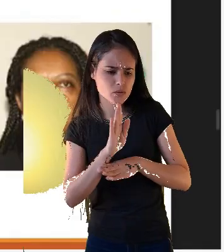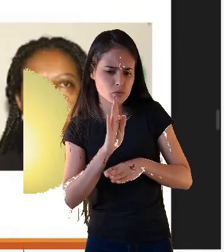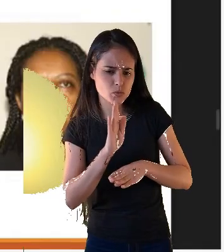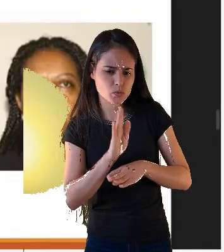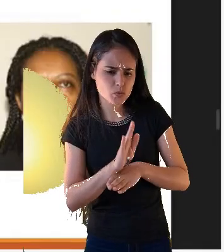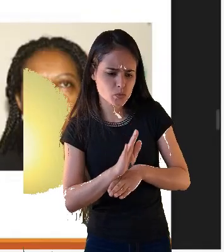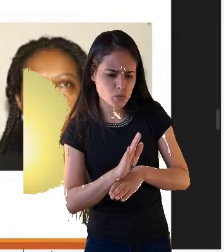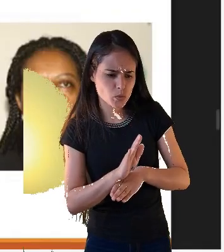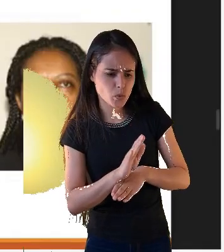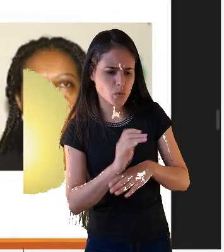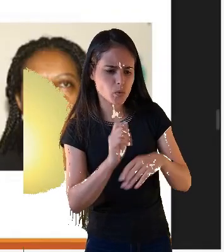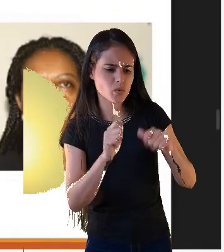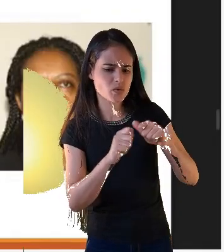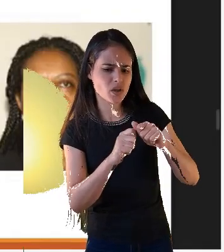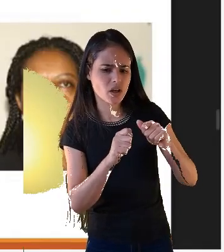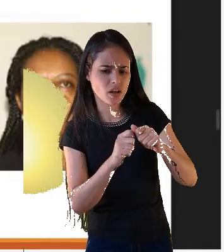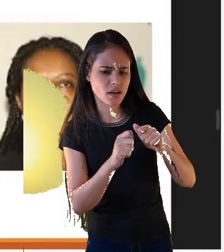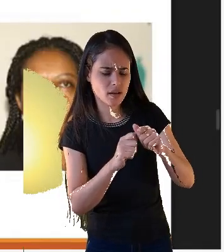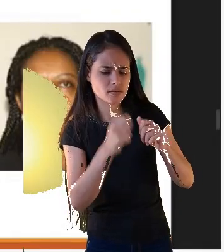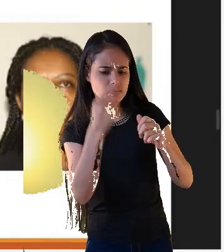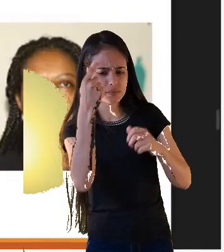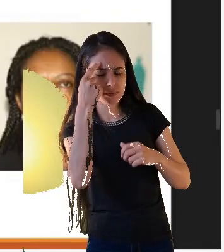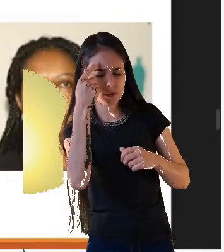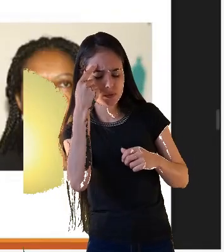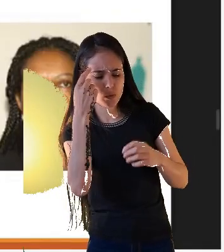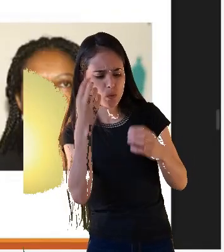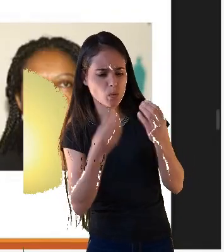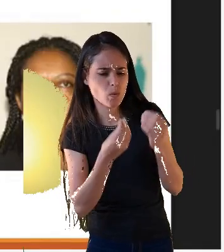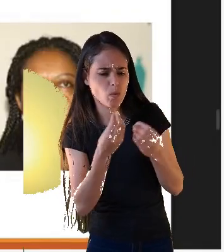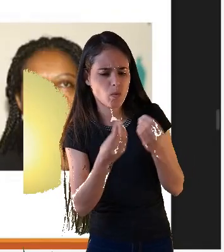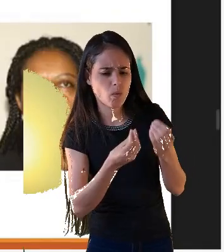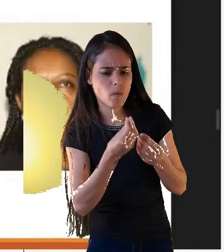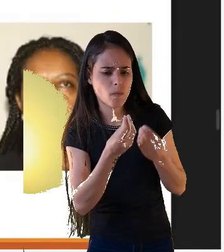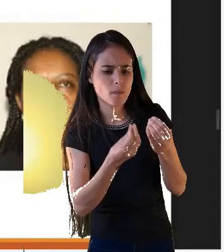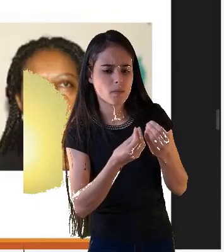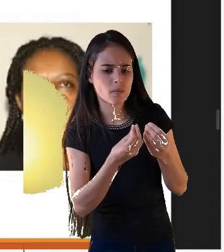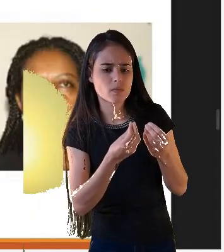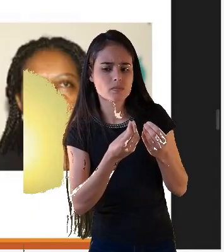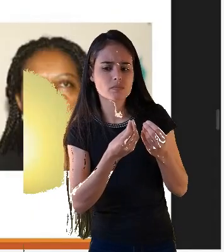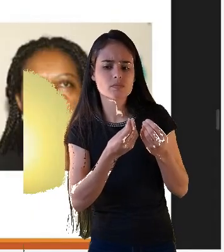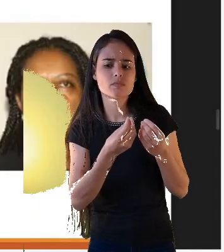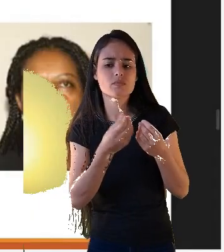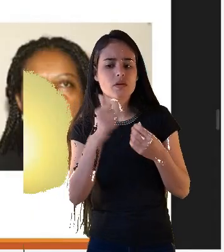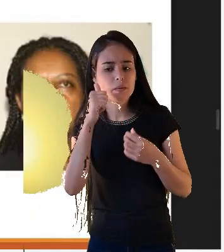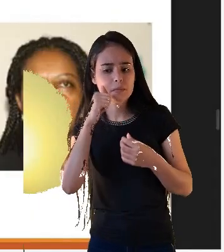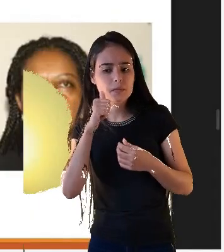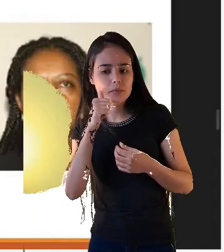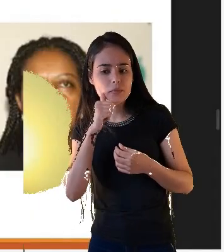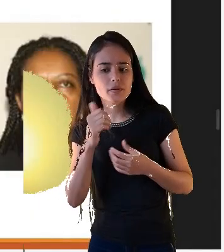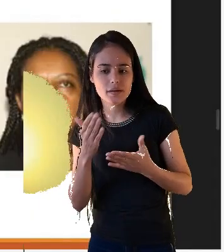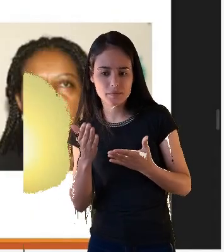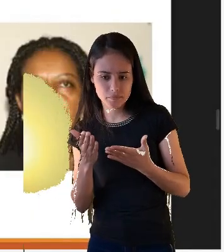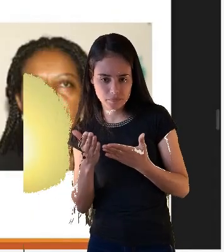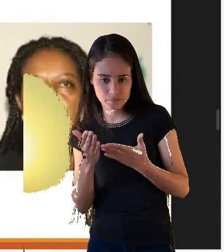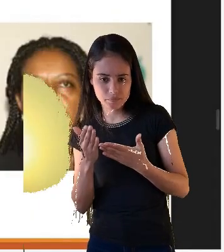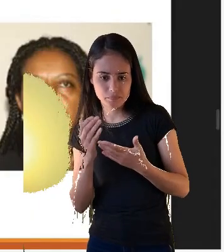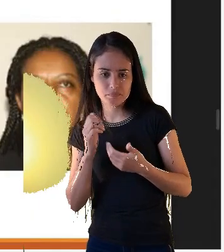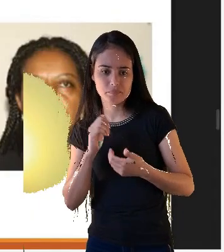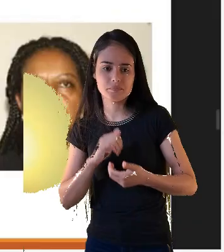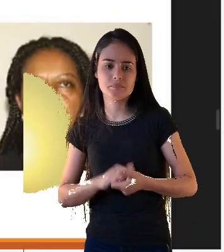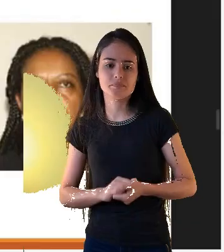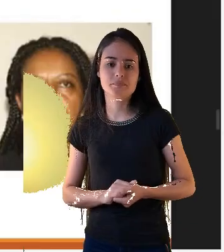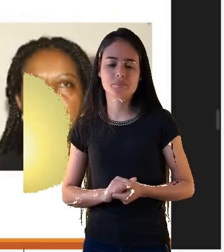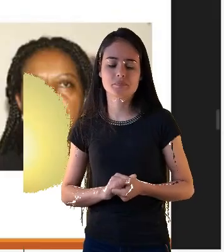né, no sentido assim de intelectual e de pensar politicamente o nosso país.